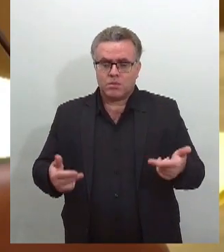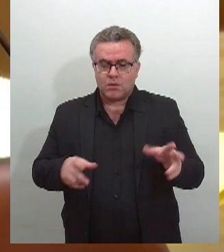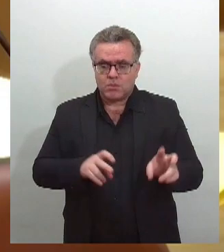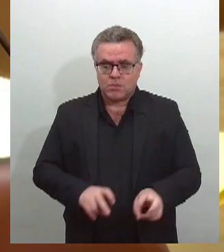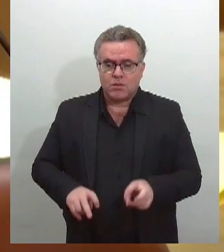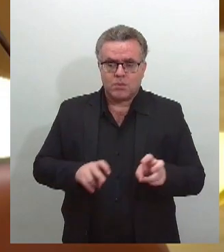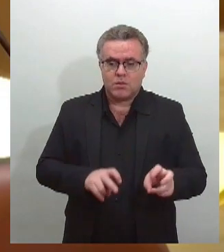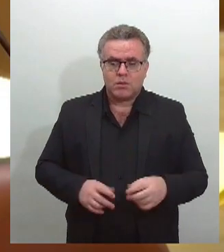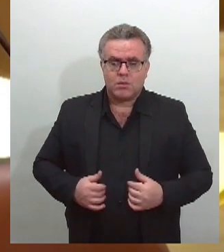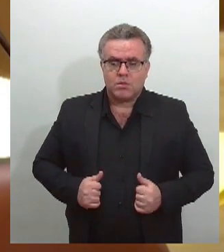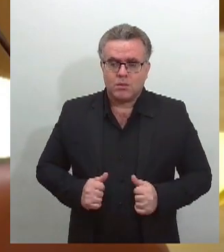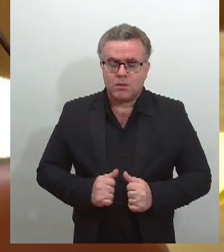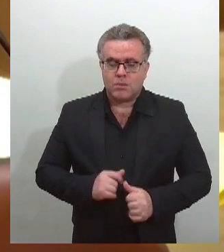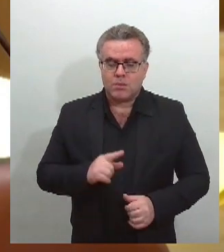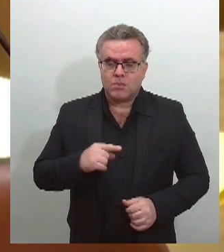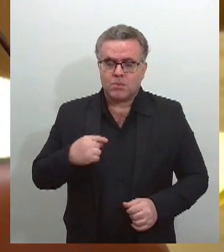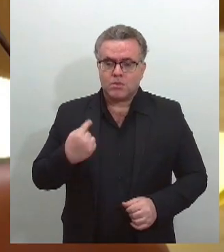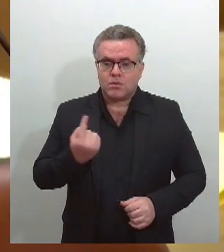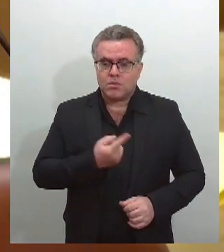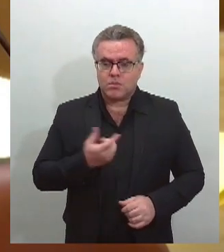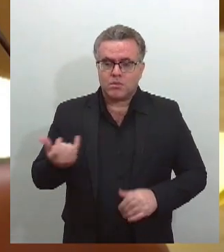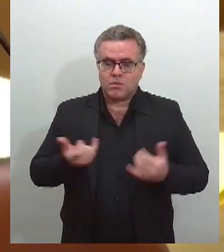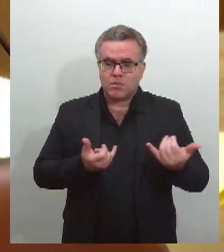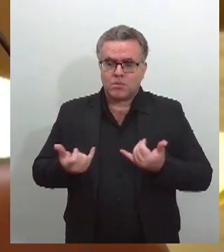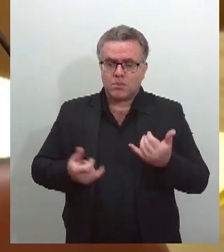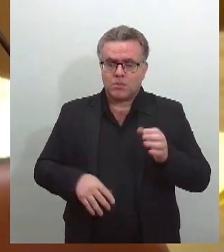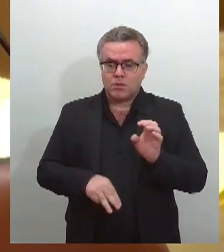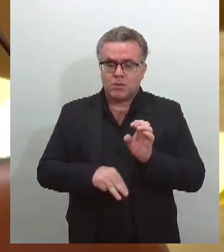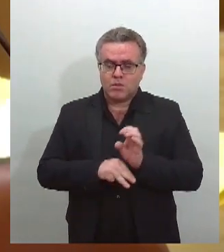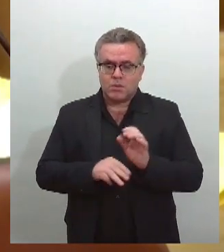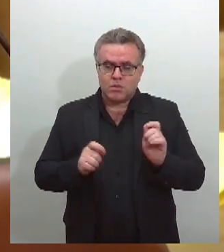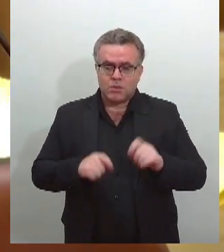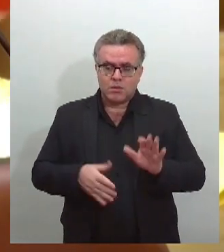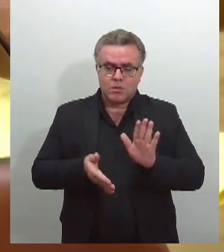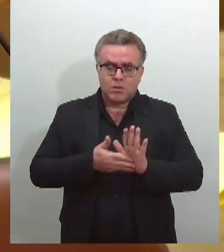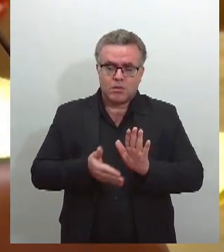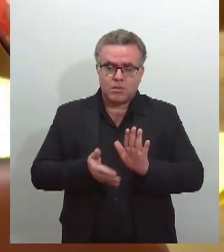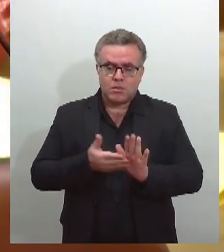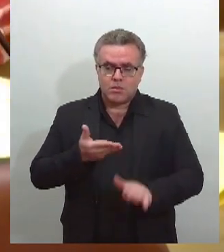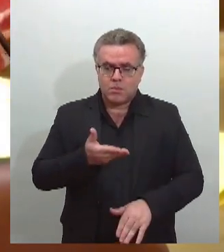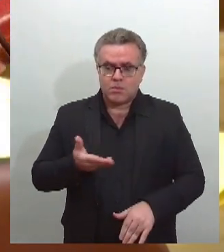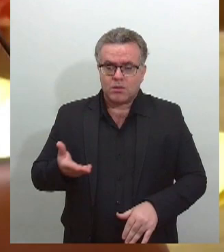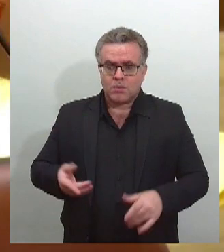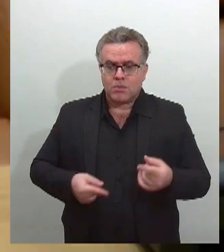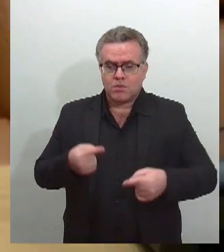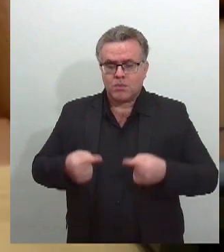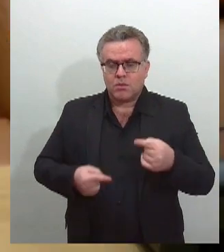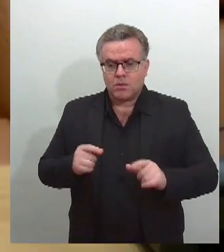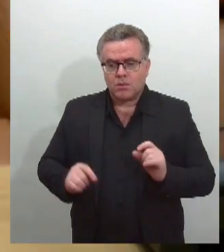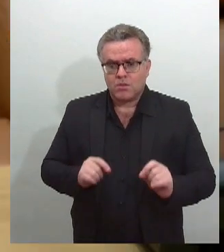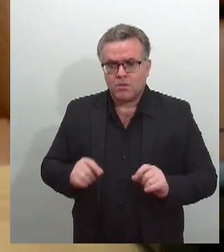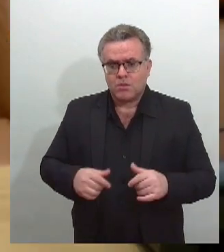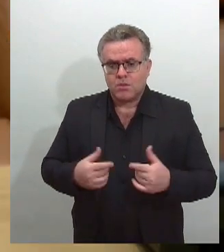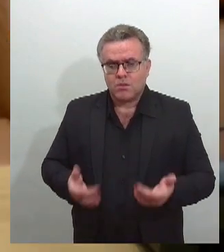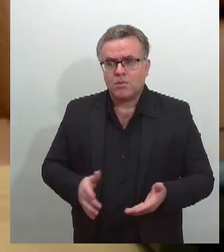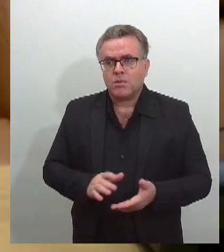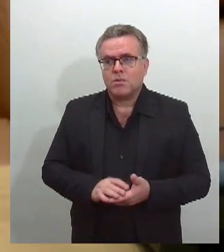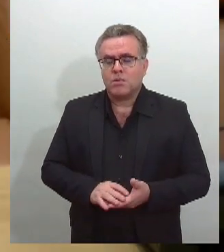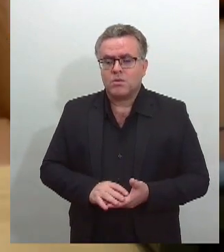está recebendo também emendas para poder propor na discussão e que na LOA também o orçamento, né? Quero dizer